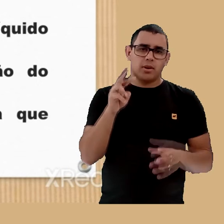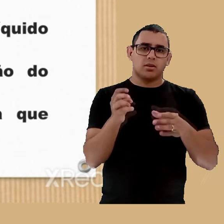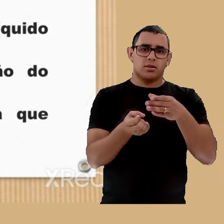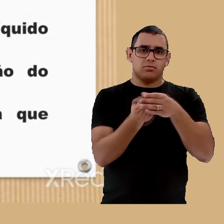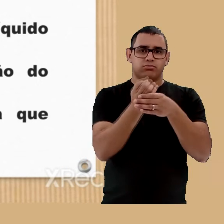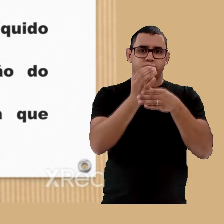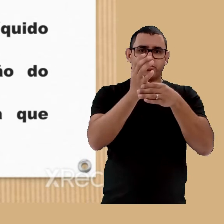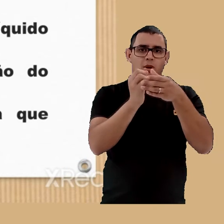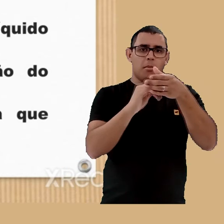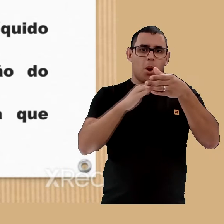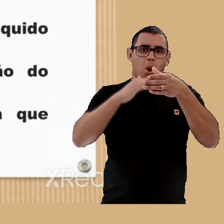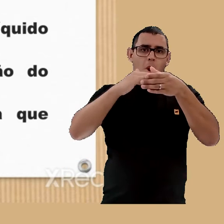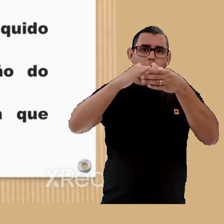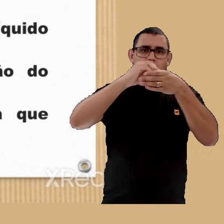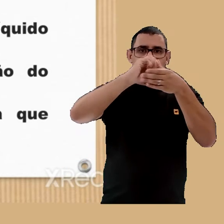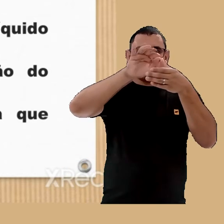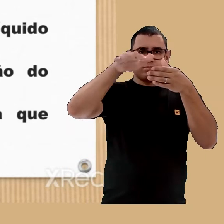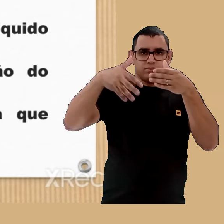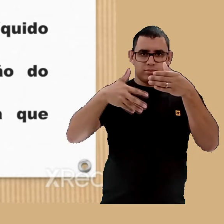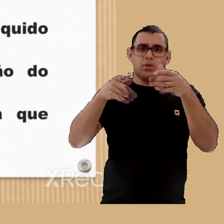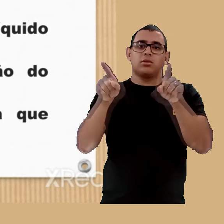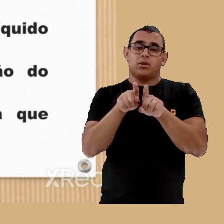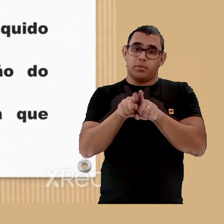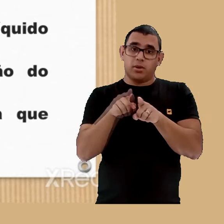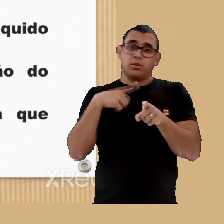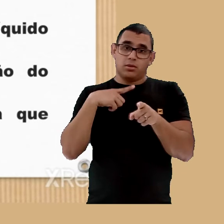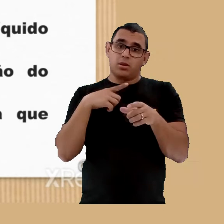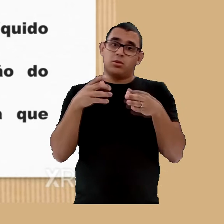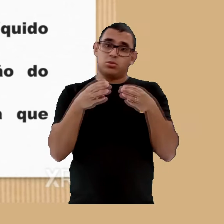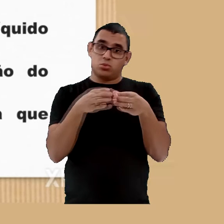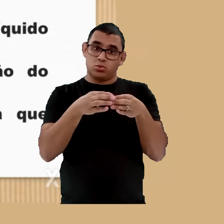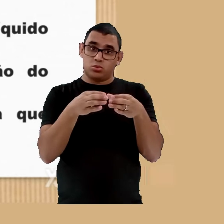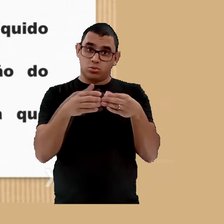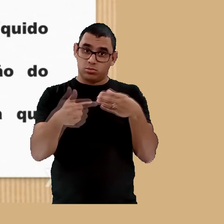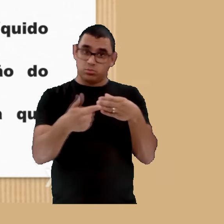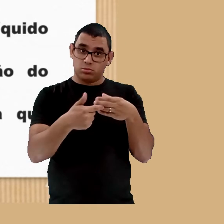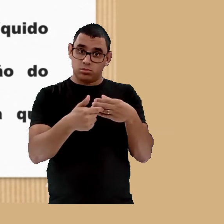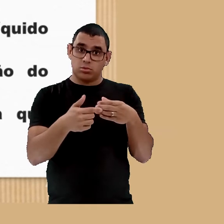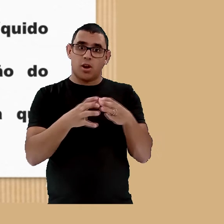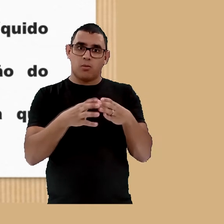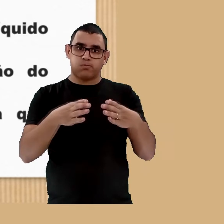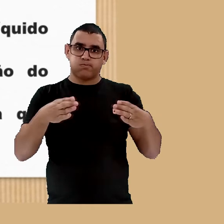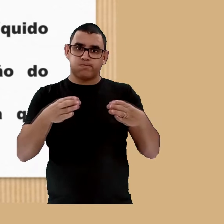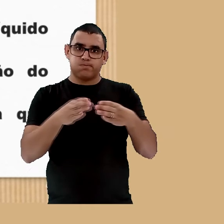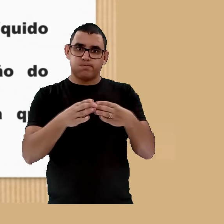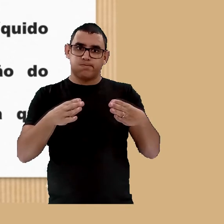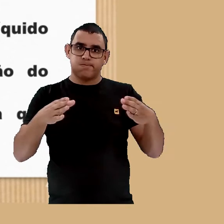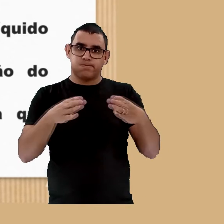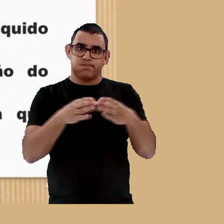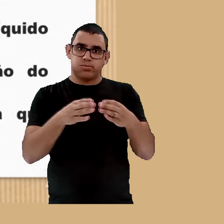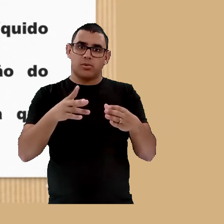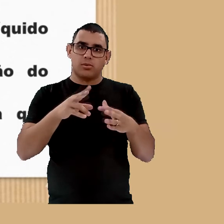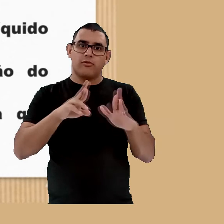do frasco, que é a dilatação do recipiente aquecido. E nós temos também a dilatação real do líquido, que é aquela que